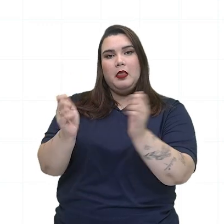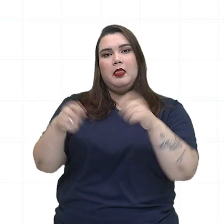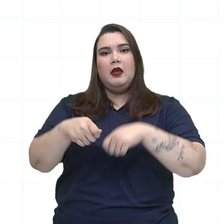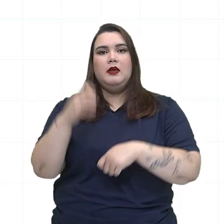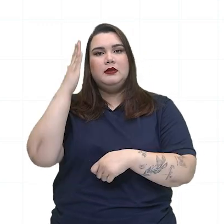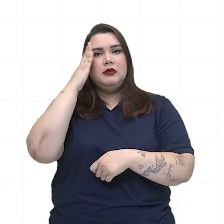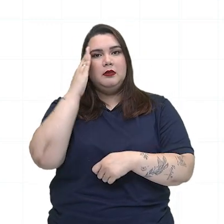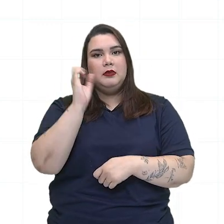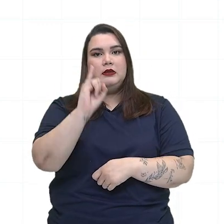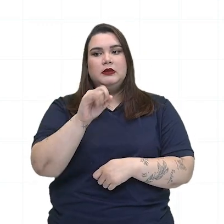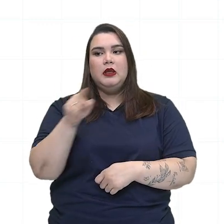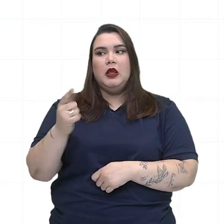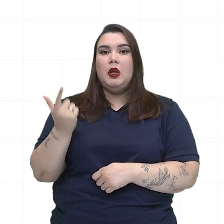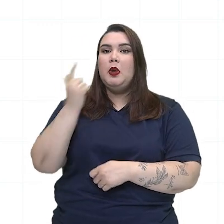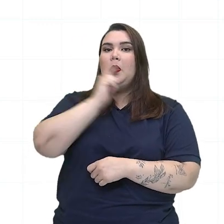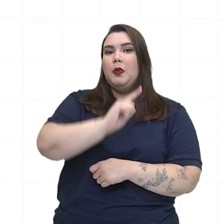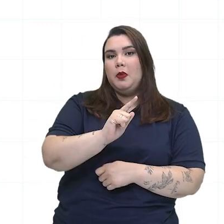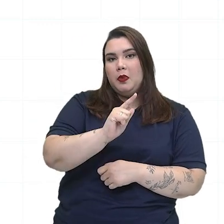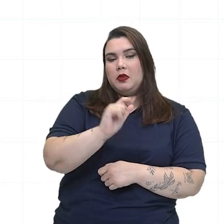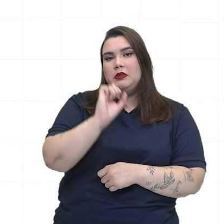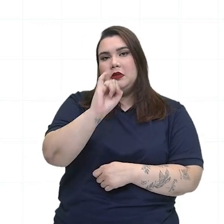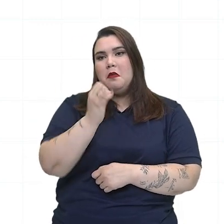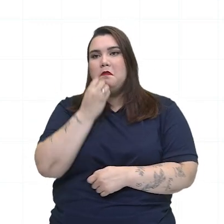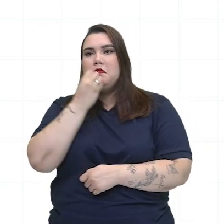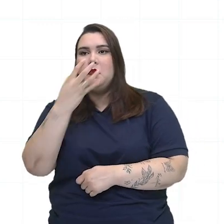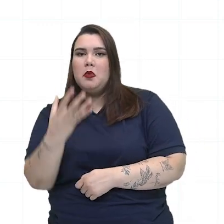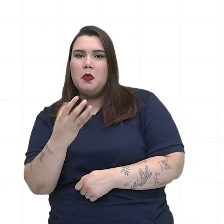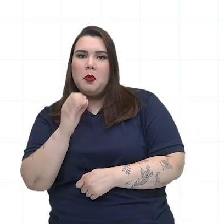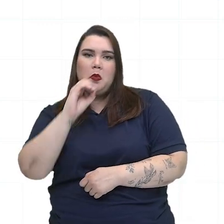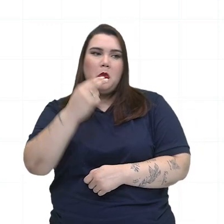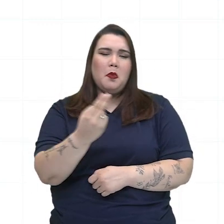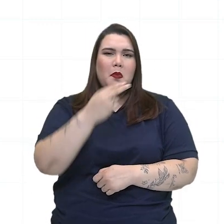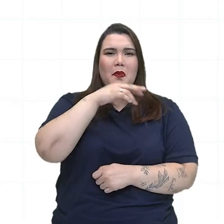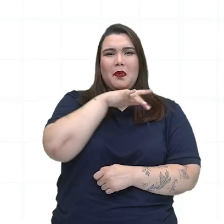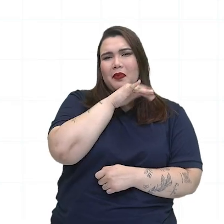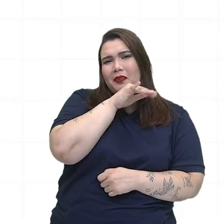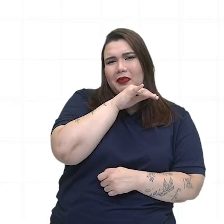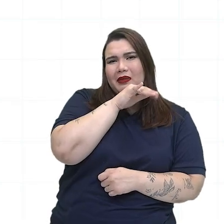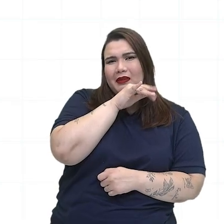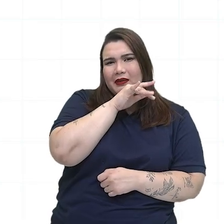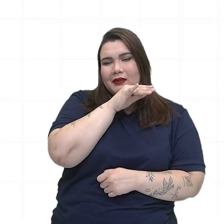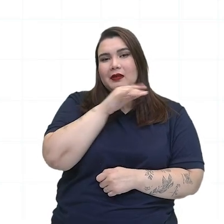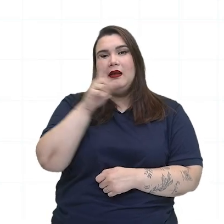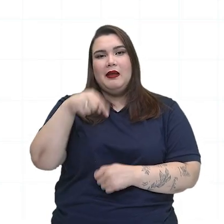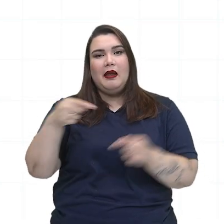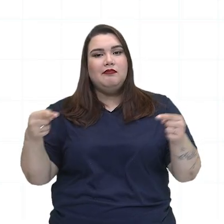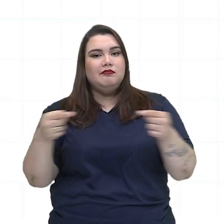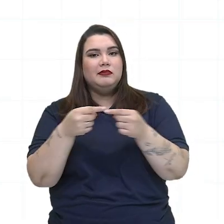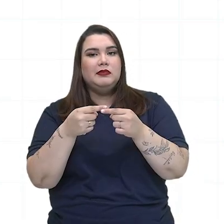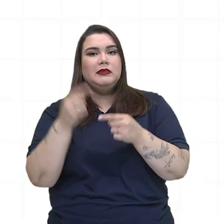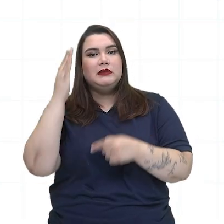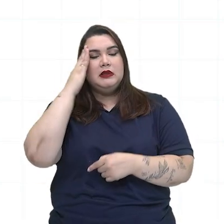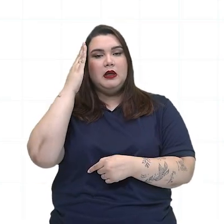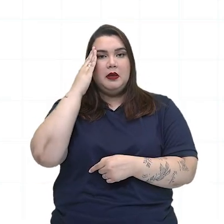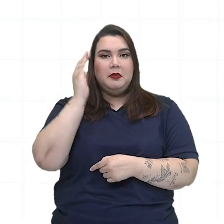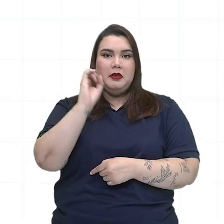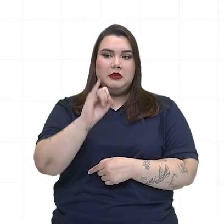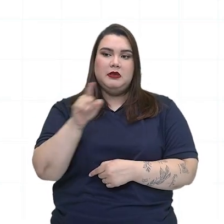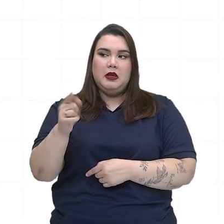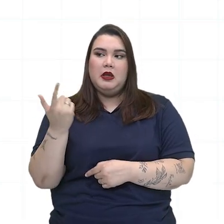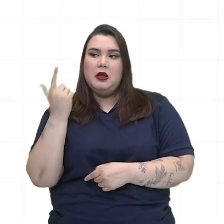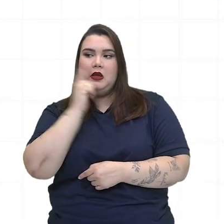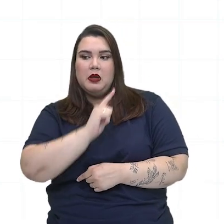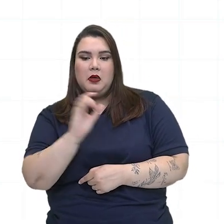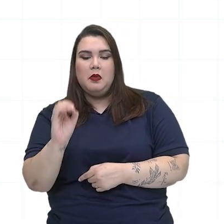ele joga bem ou se ele não joga tão bem assim, é o que vai determinar, né, se ele vai ganhar aquela partida, dependendo